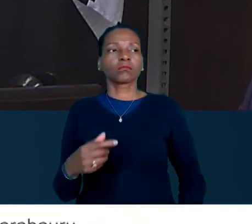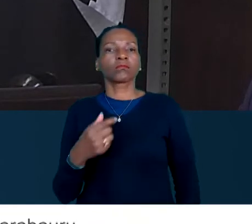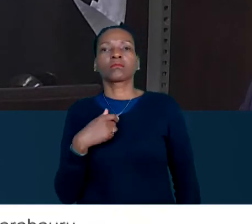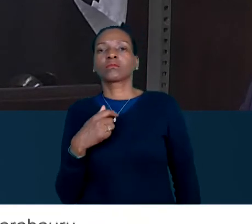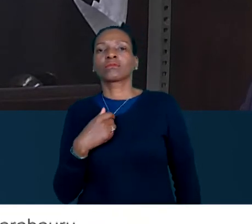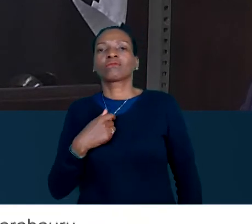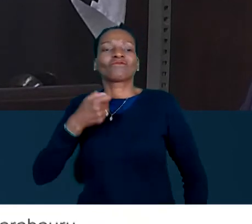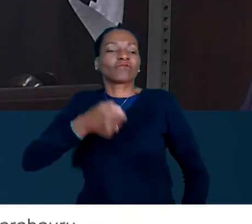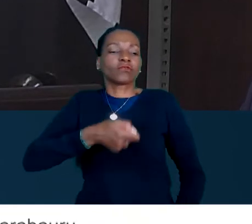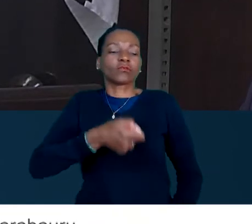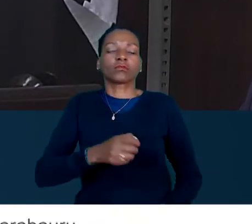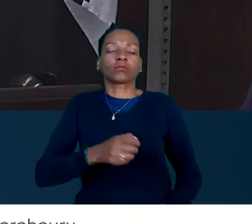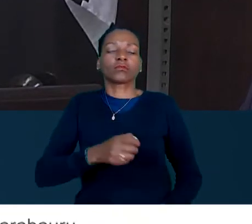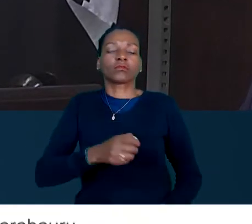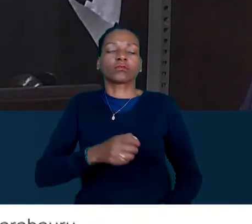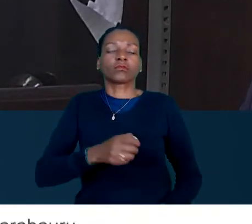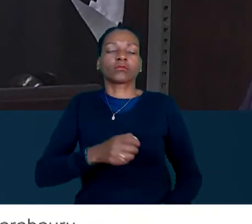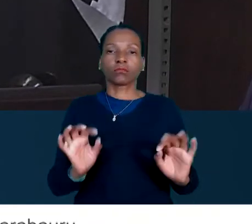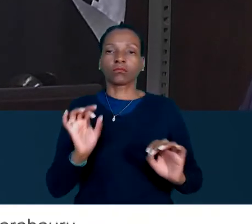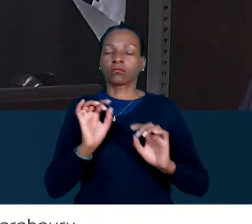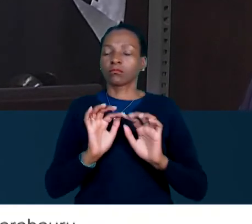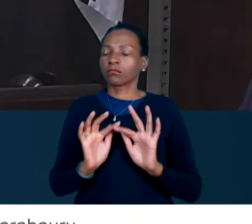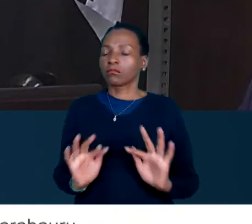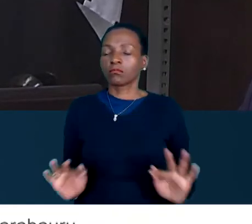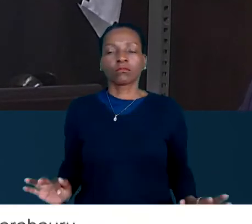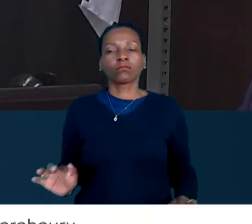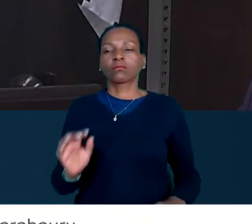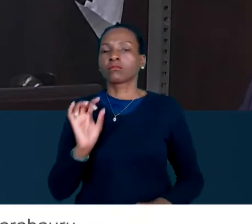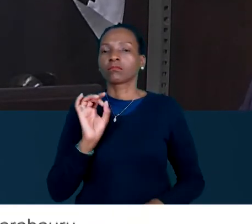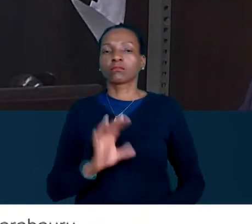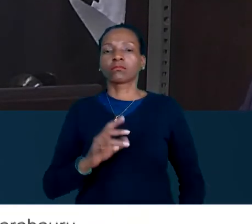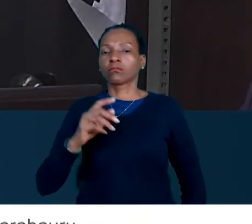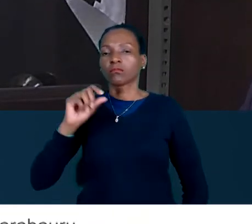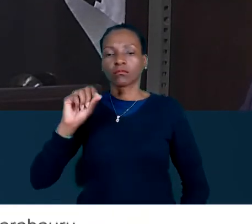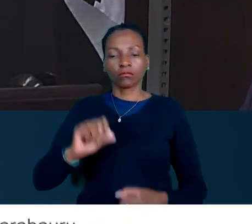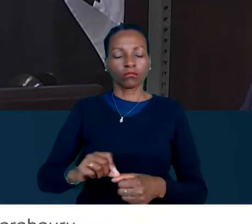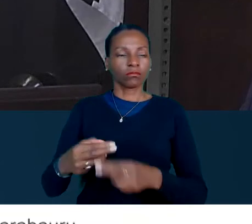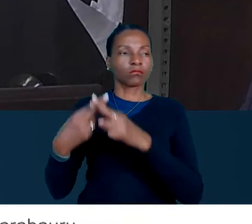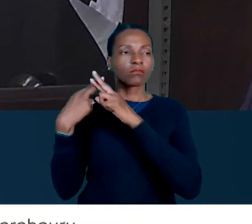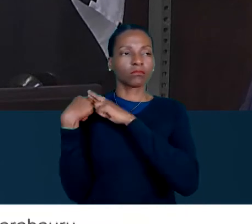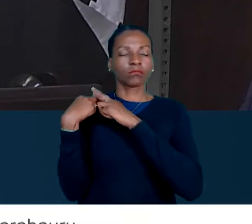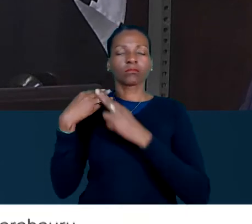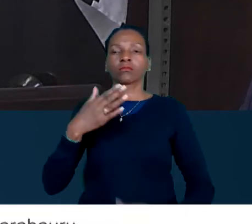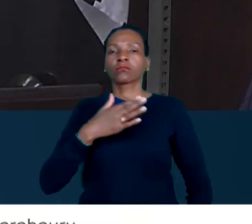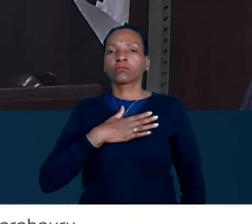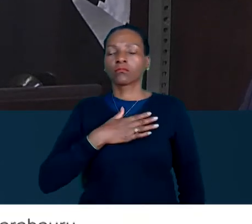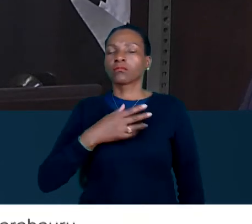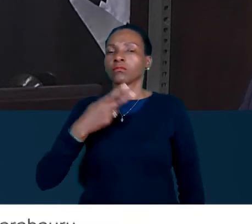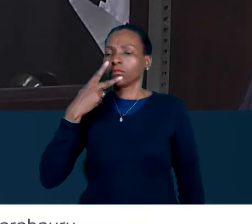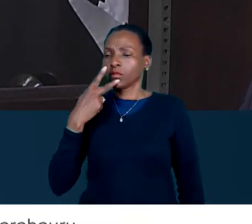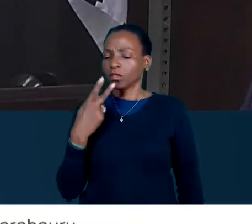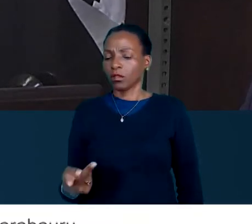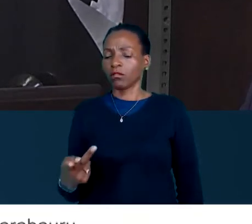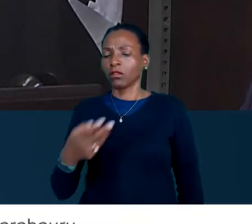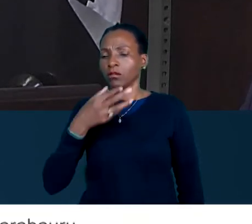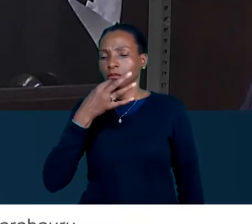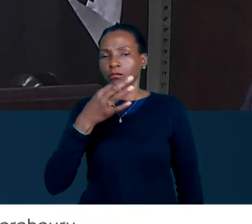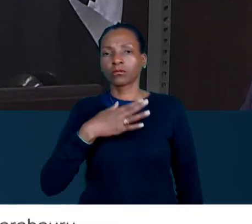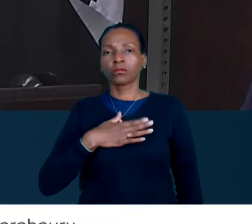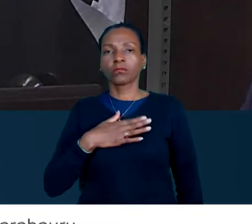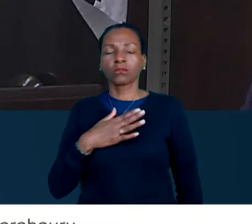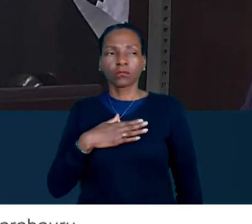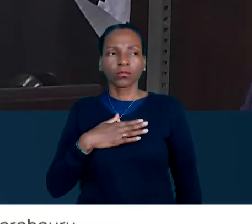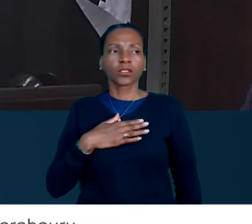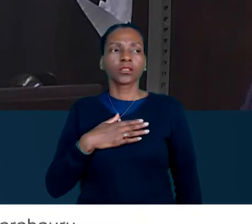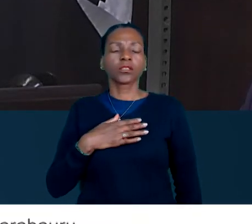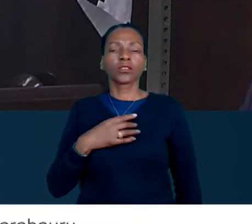eu estou simplesmente fazendo aquilo que tenho prerrogativa que é manifestar a minha opinião e aquilo que eu penso